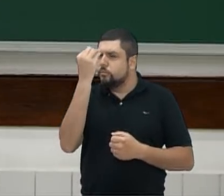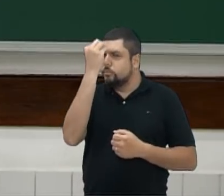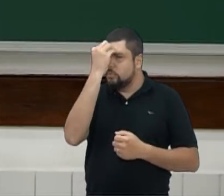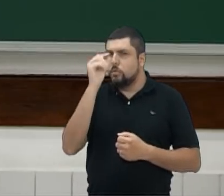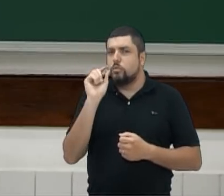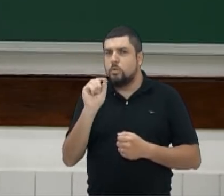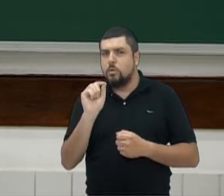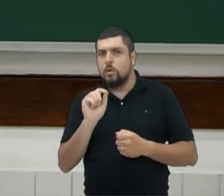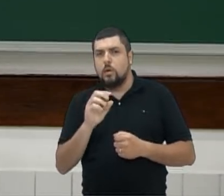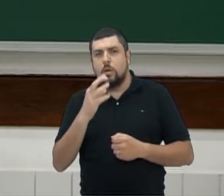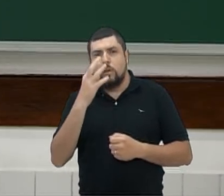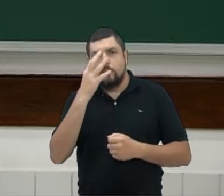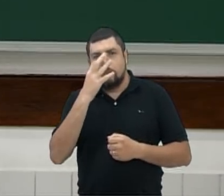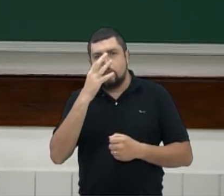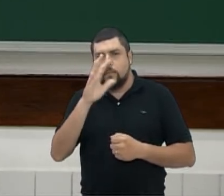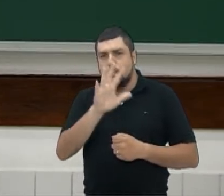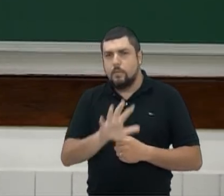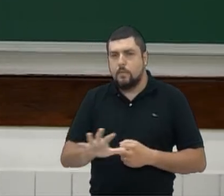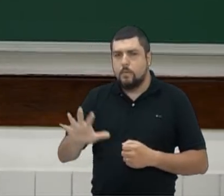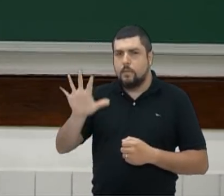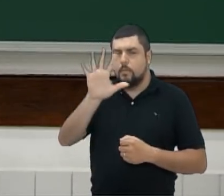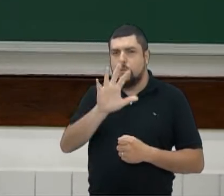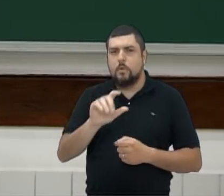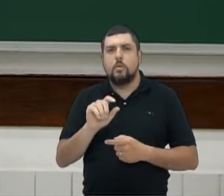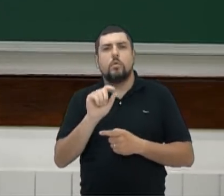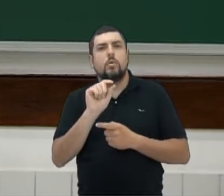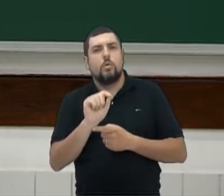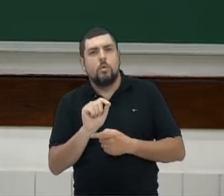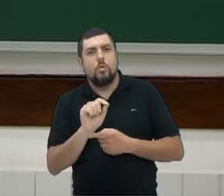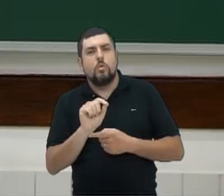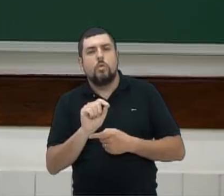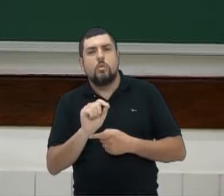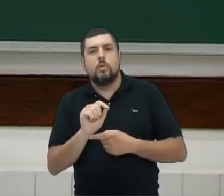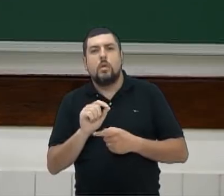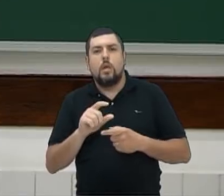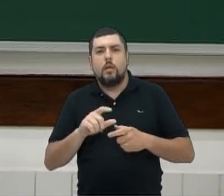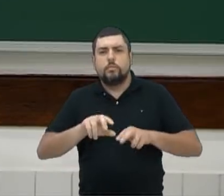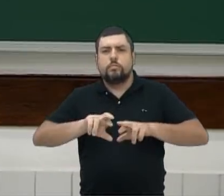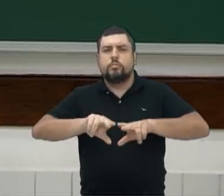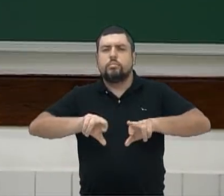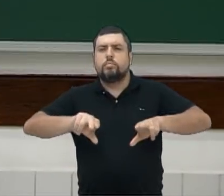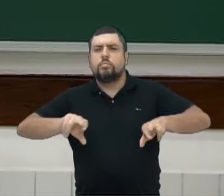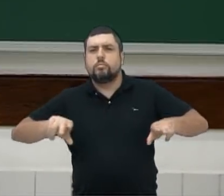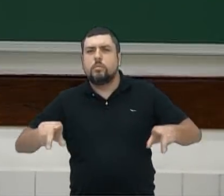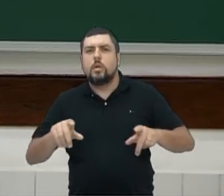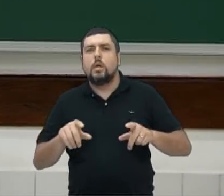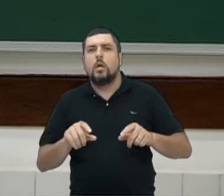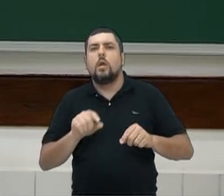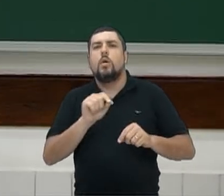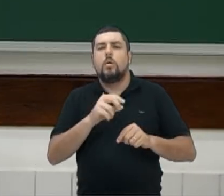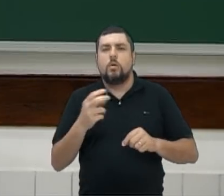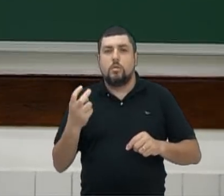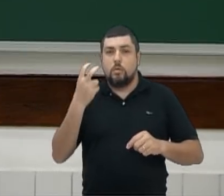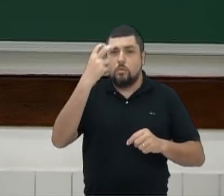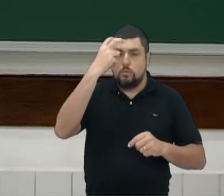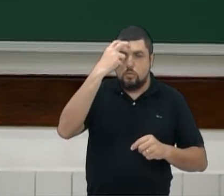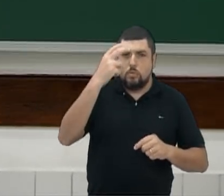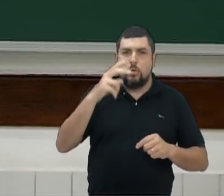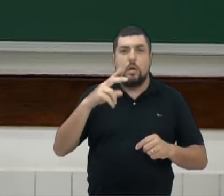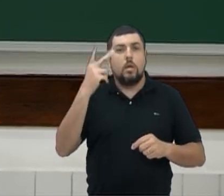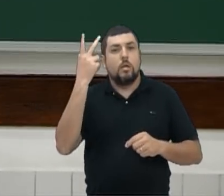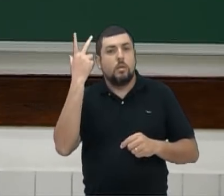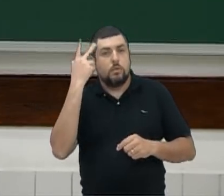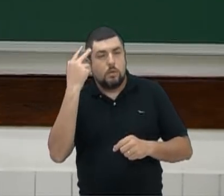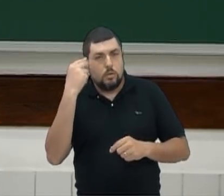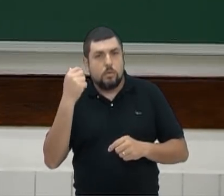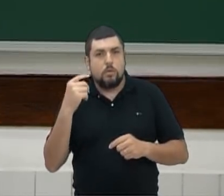conjunto de elementos naturais, culturais, fixos, móveis, que estão dispostos na superfície terrestre de